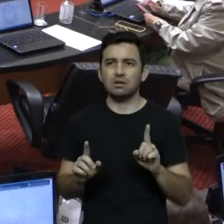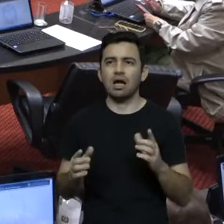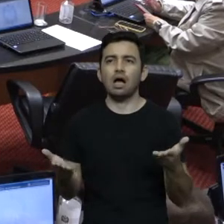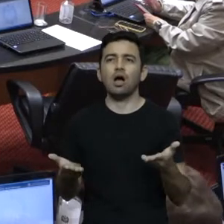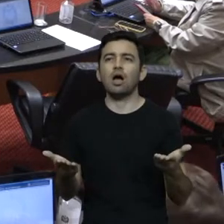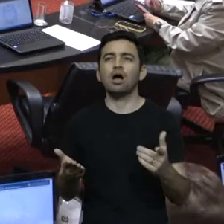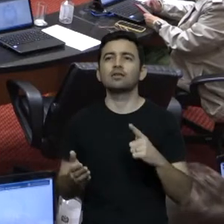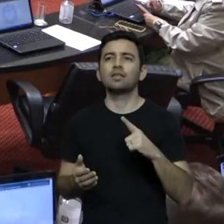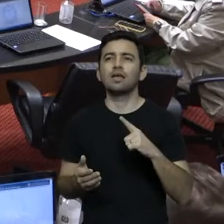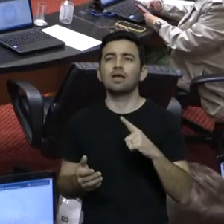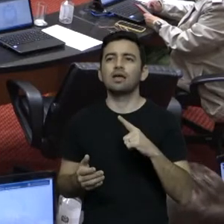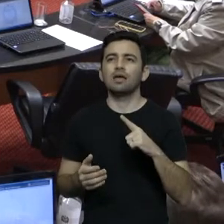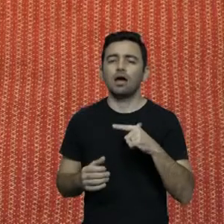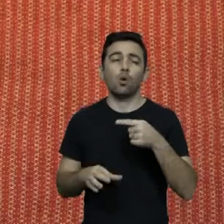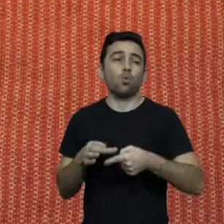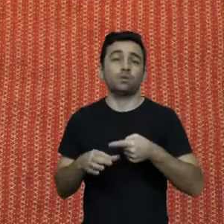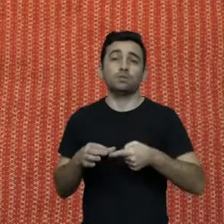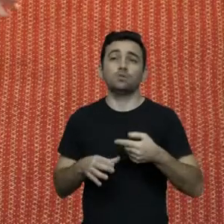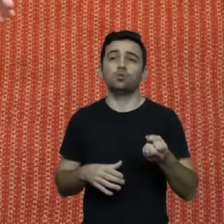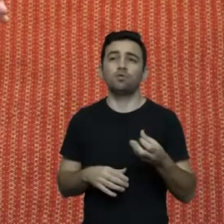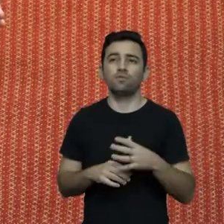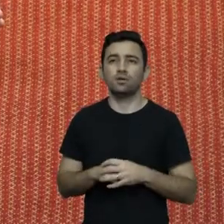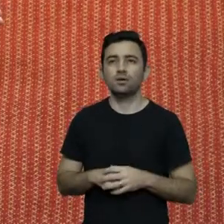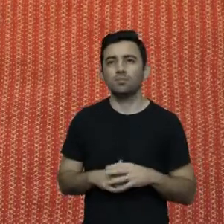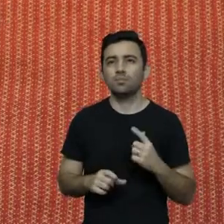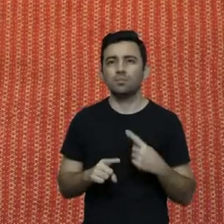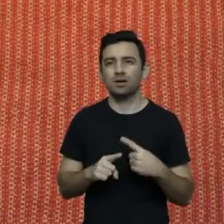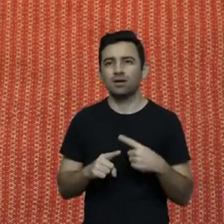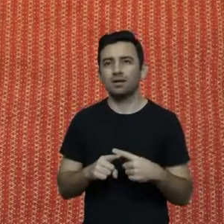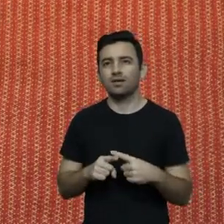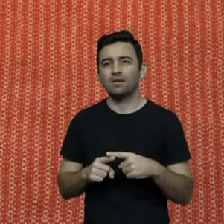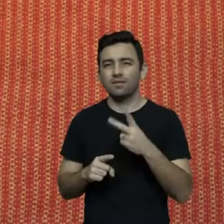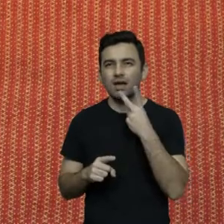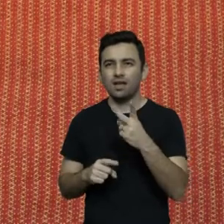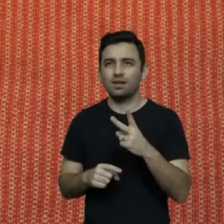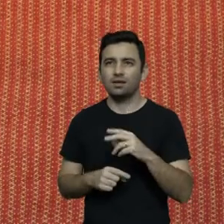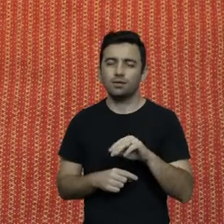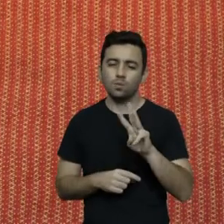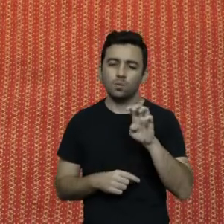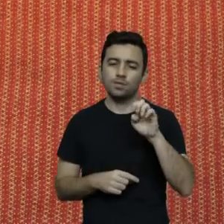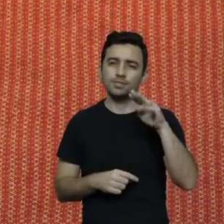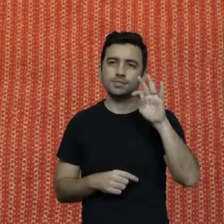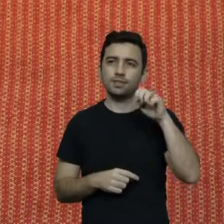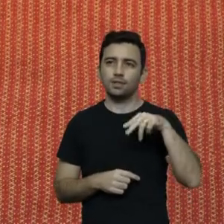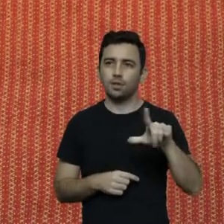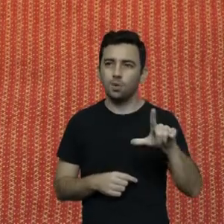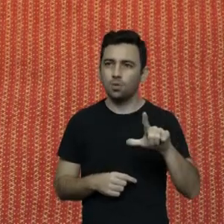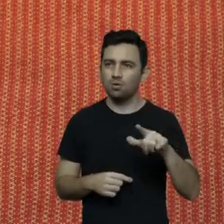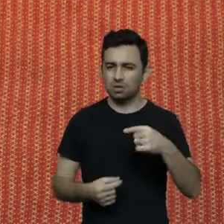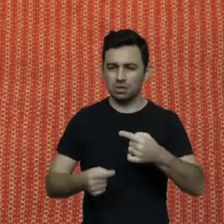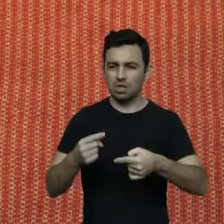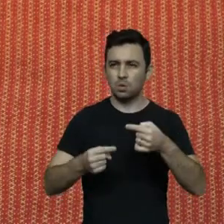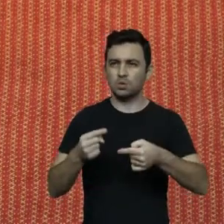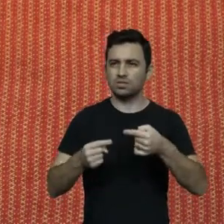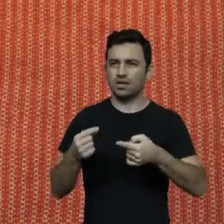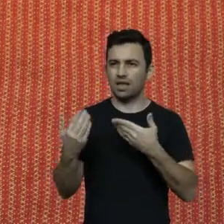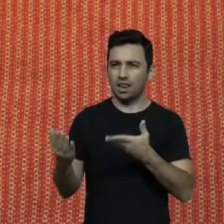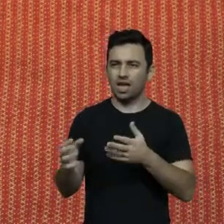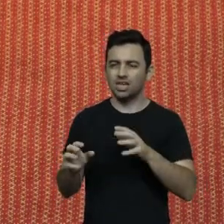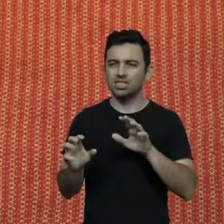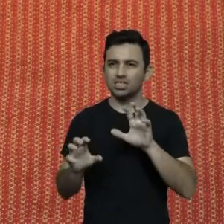surgiu essa tal comissão Até porque até porque Como dizia o insta O tio você não negocia com um tigre